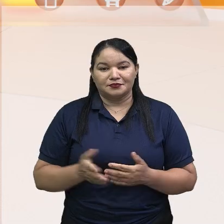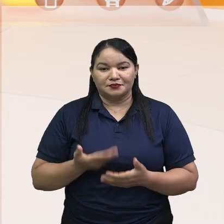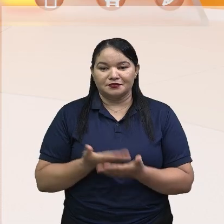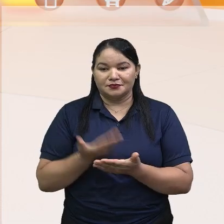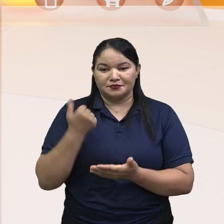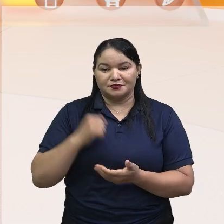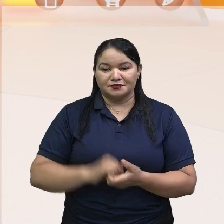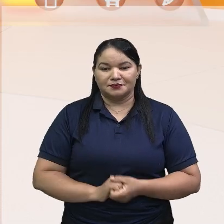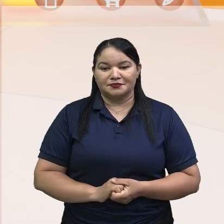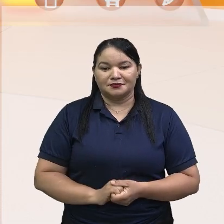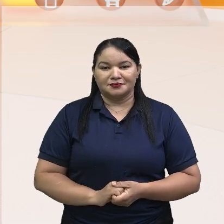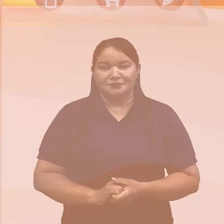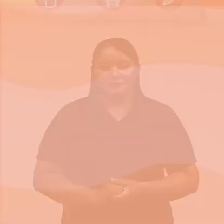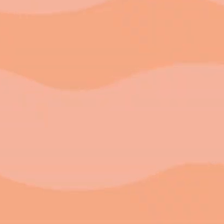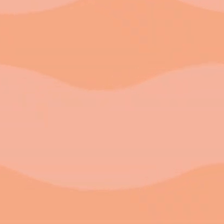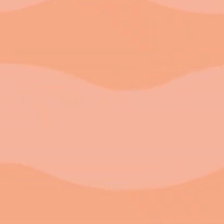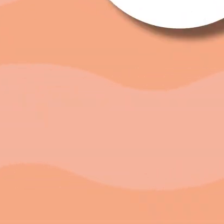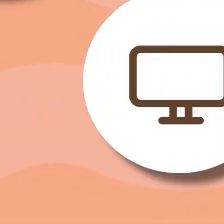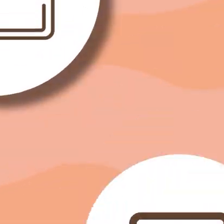lá.